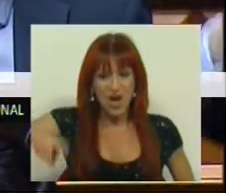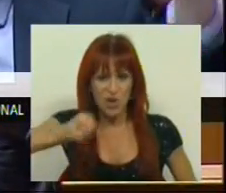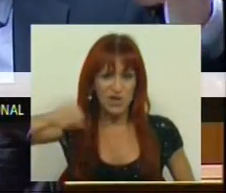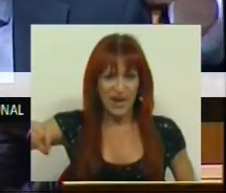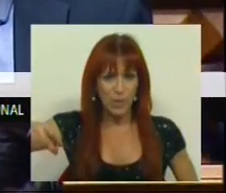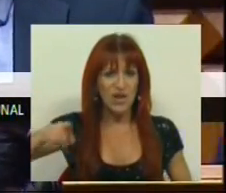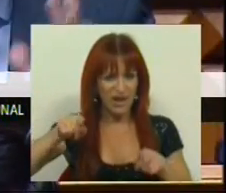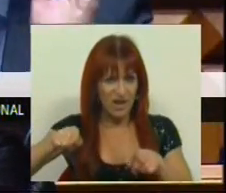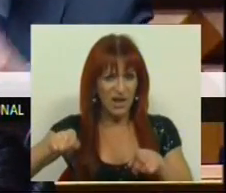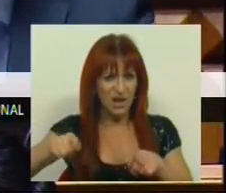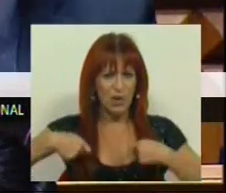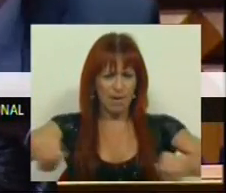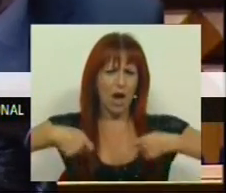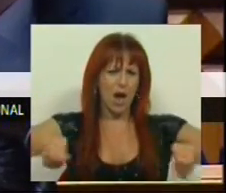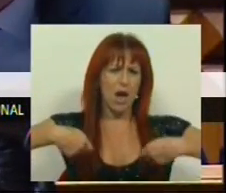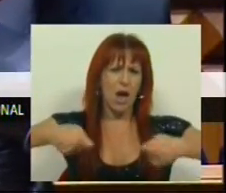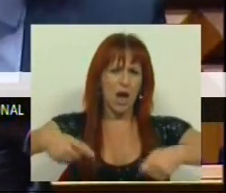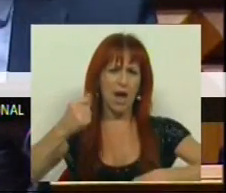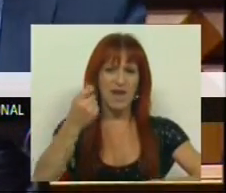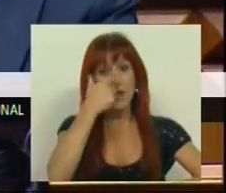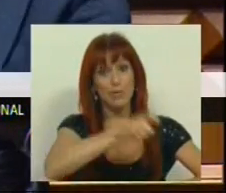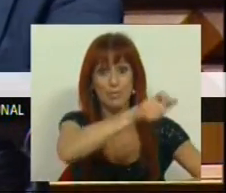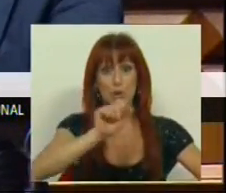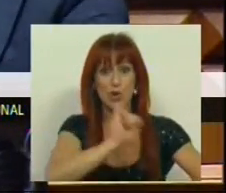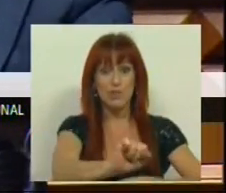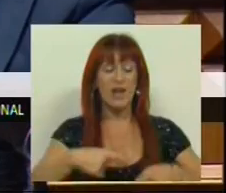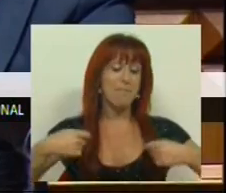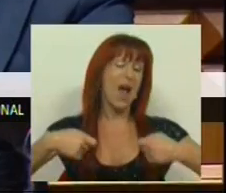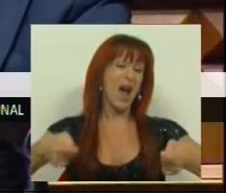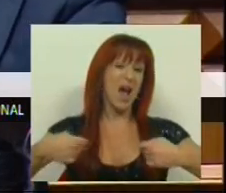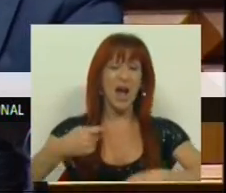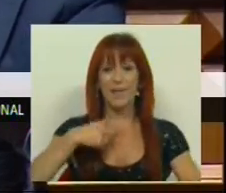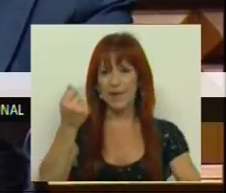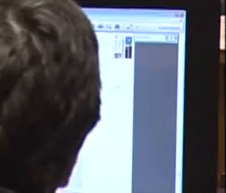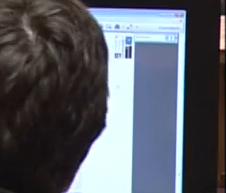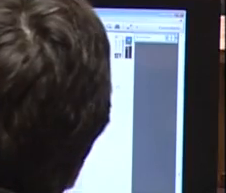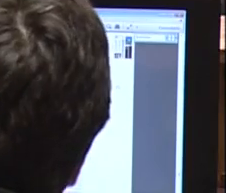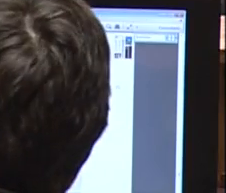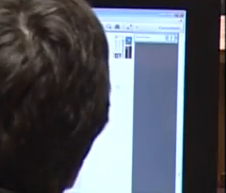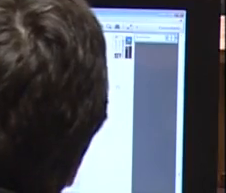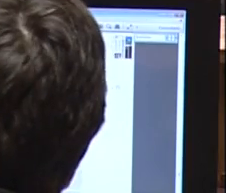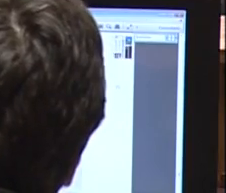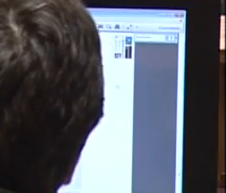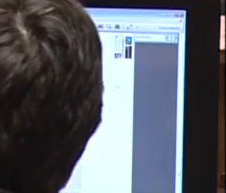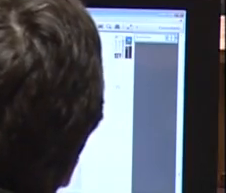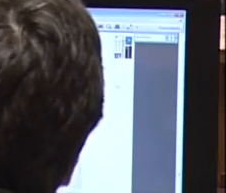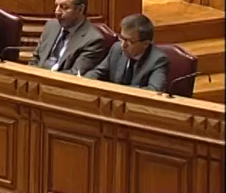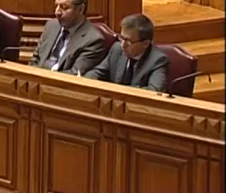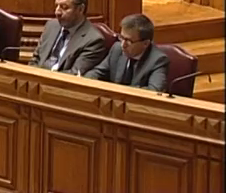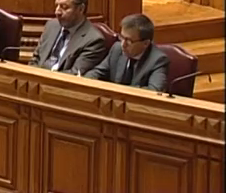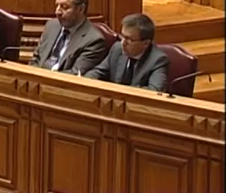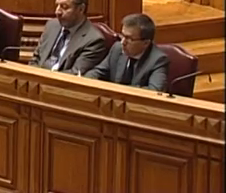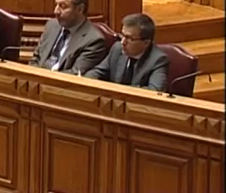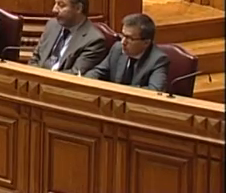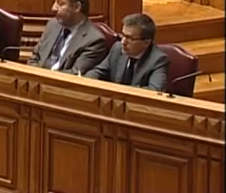euros. Isso é esbanjar dinheiro dos contribuintes. Isso é esbanjar dinheiro dos contribuintes. O